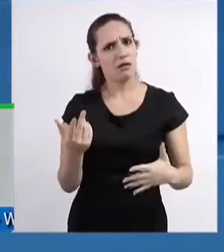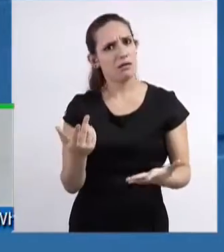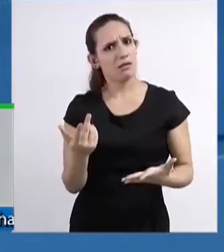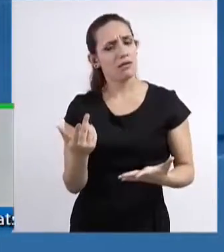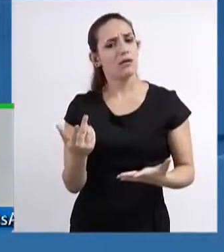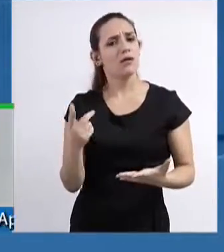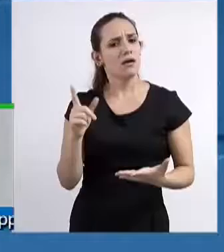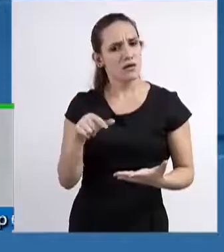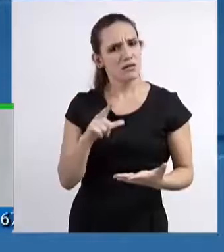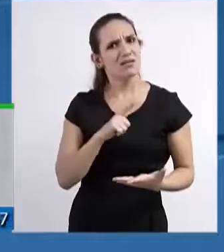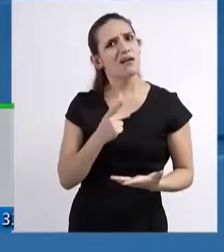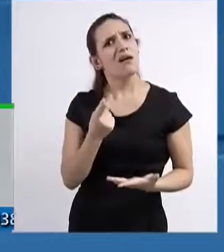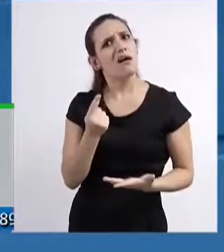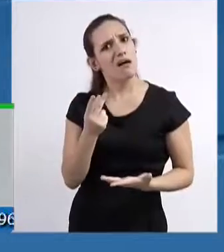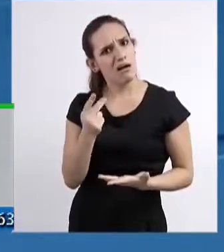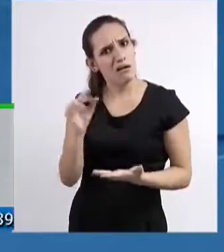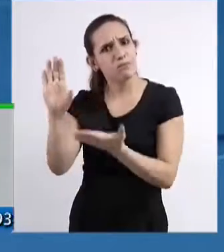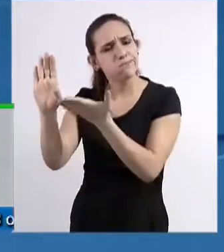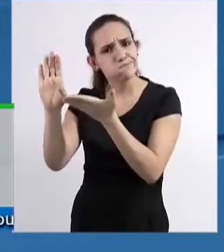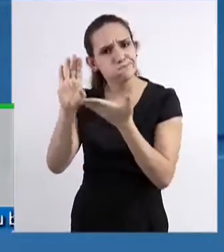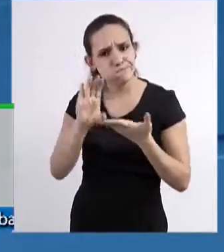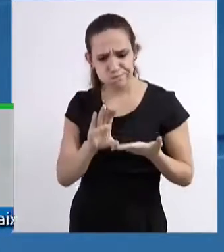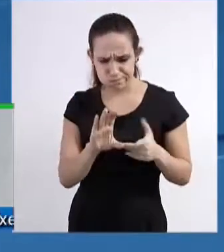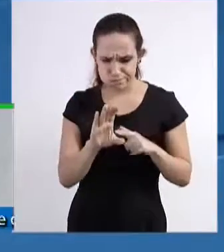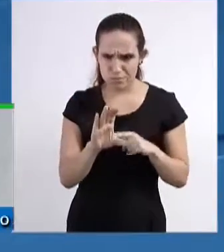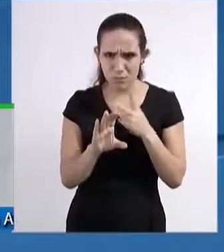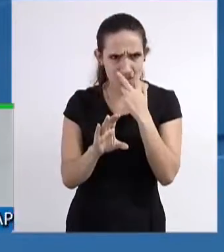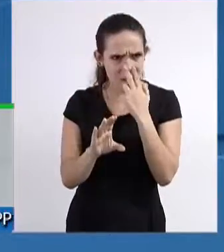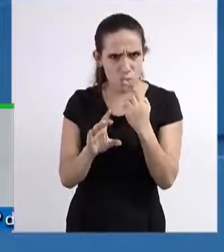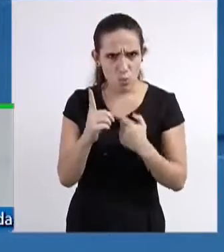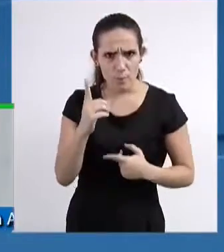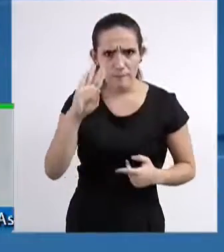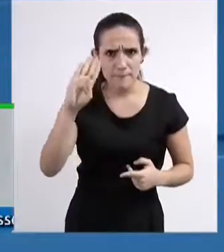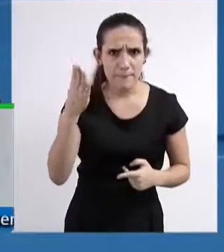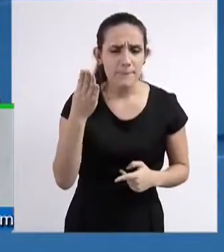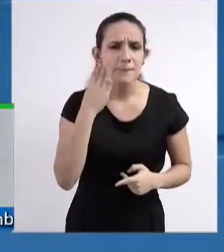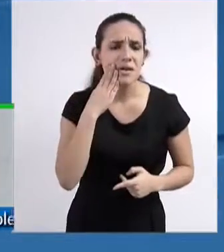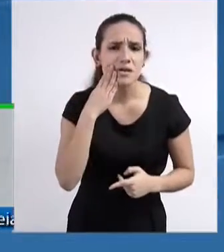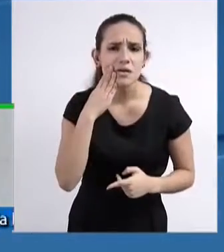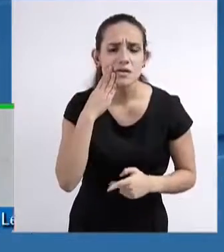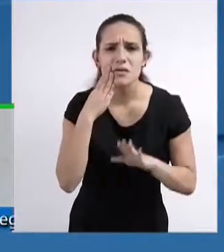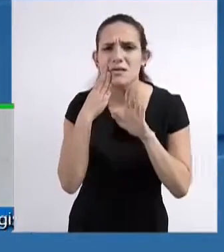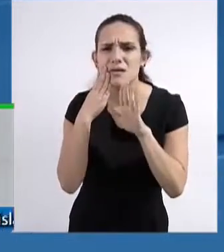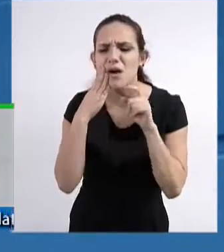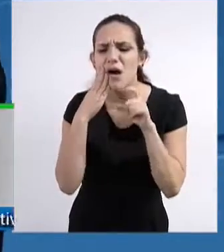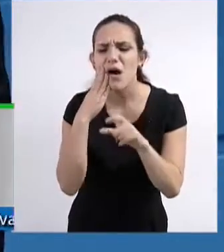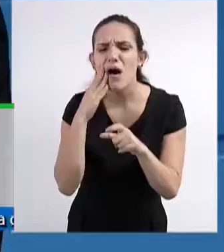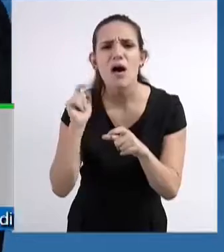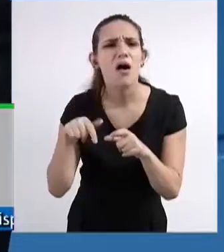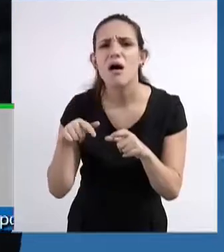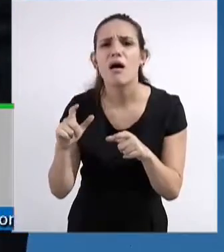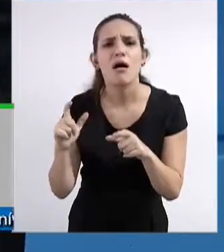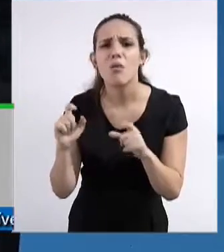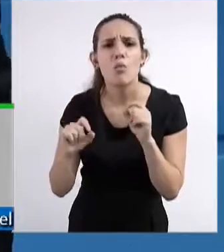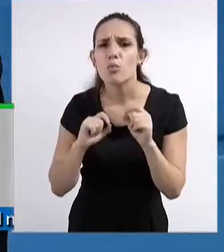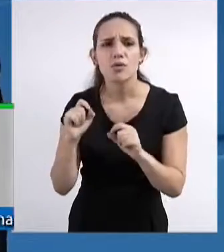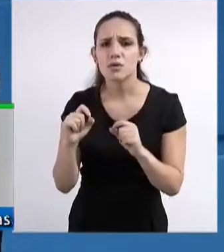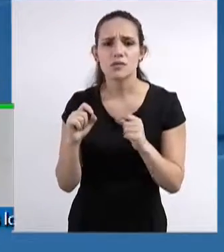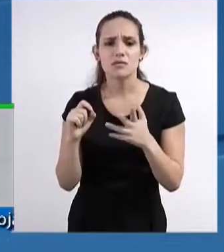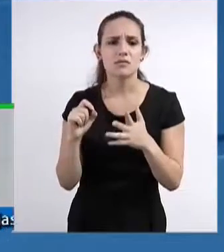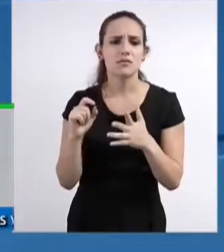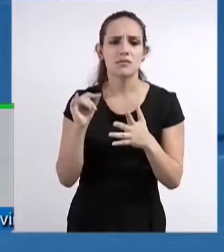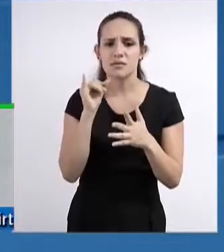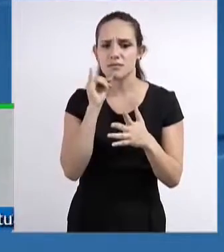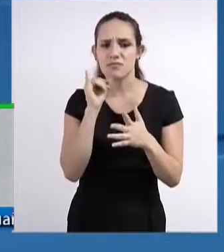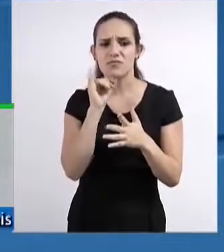e saber o tanto de recursos, né? Passa de R$ 1 bilhão, e muitas vezes esses recursos são destinados